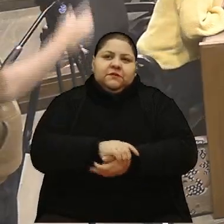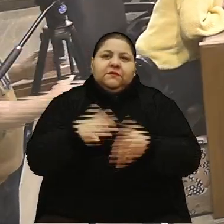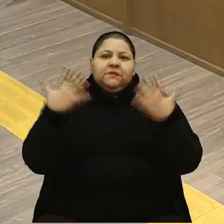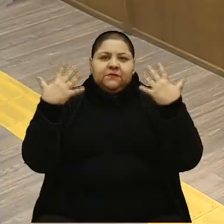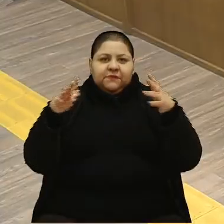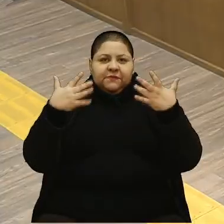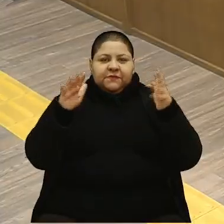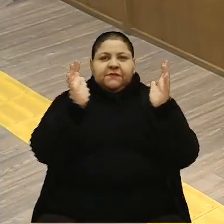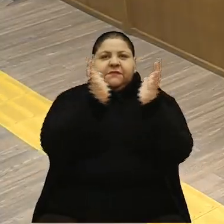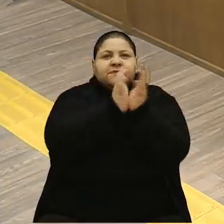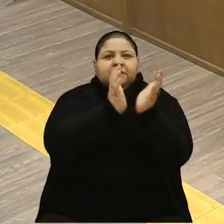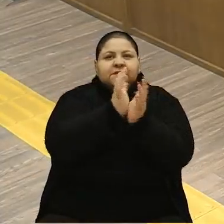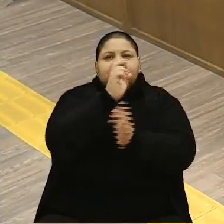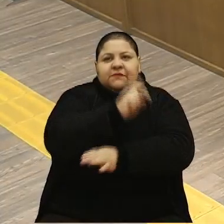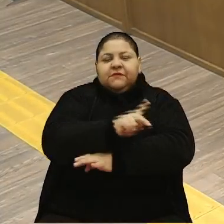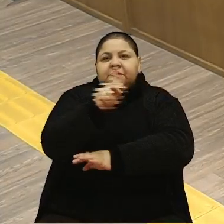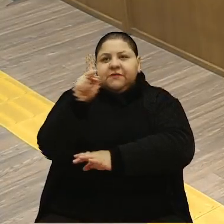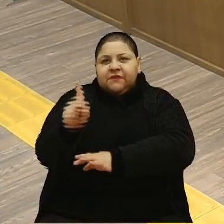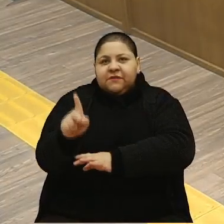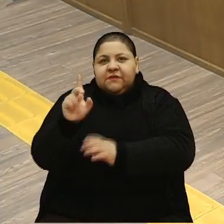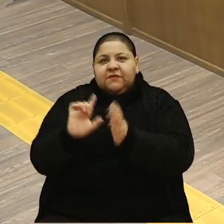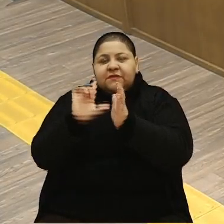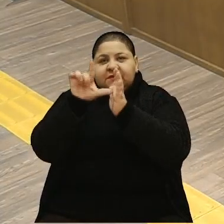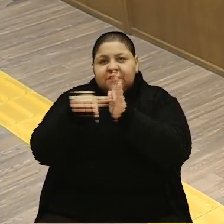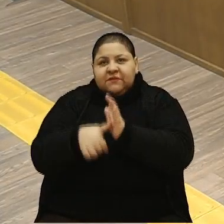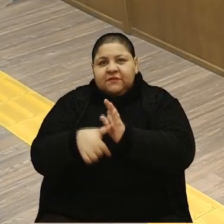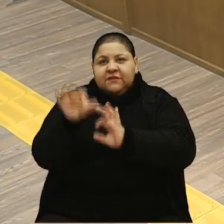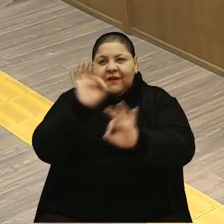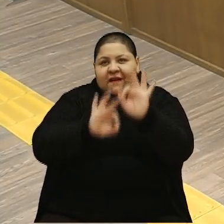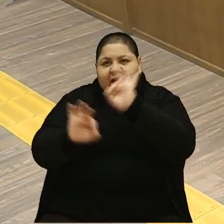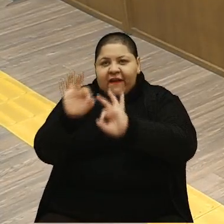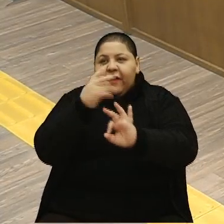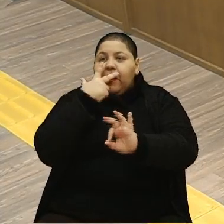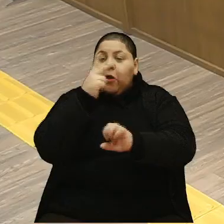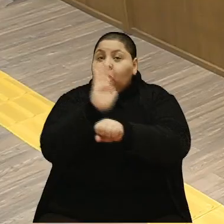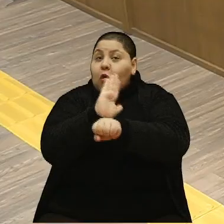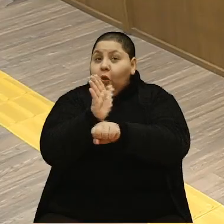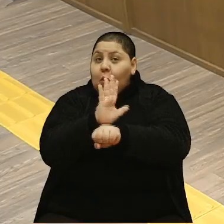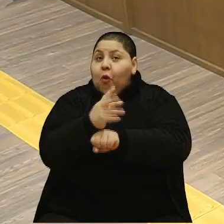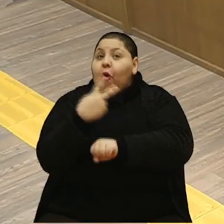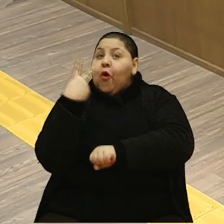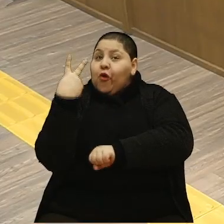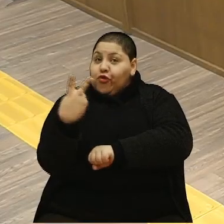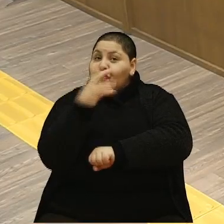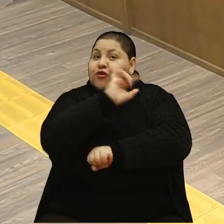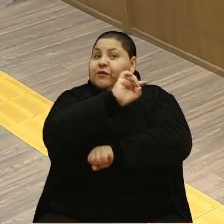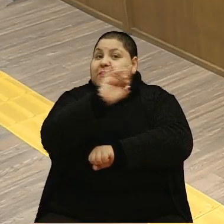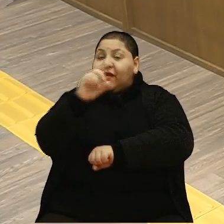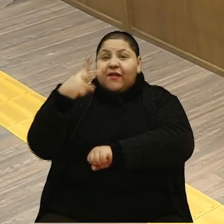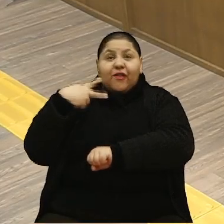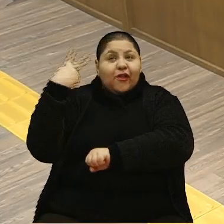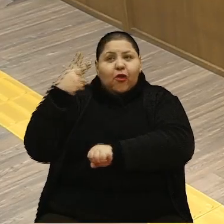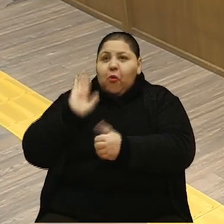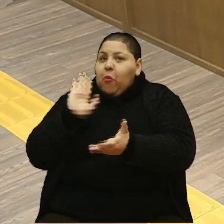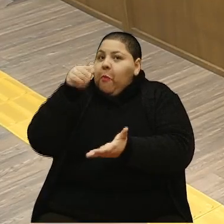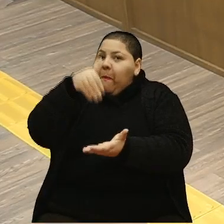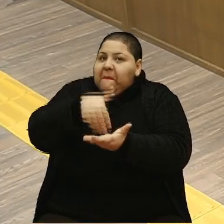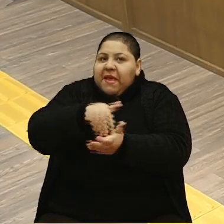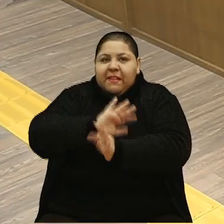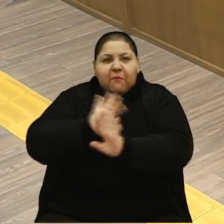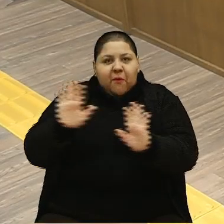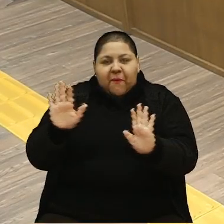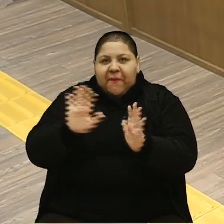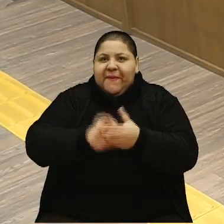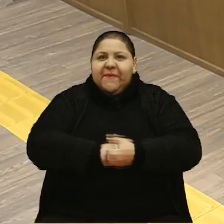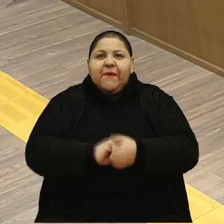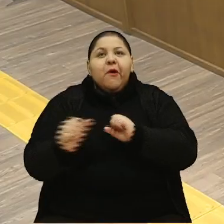Parabéns, colegas professoras. Depois dessa produção cinematográfica, é 2 ingressos por cada vereador, no mínimo, né?